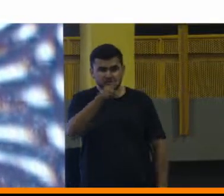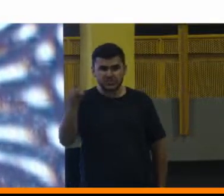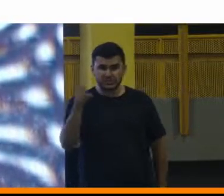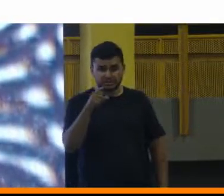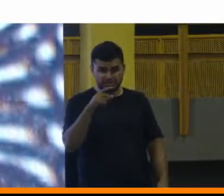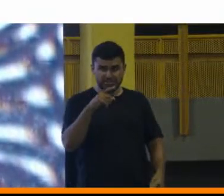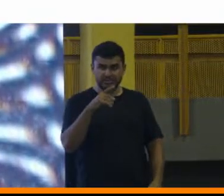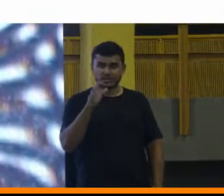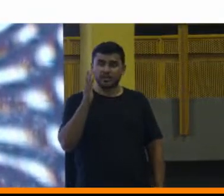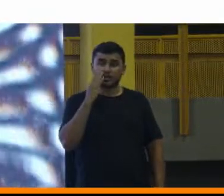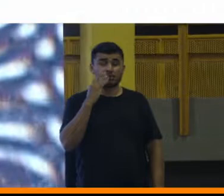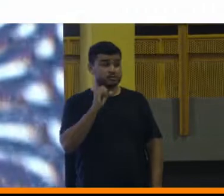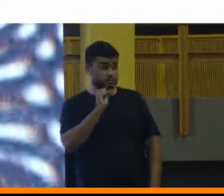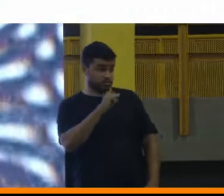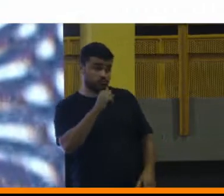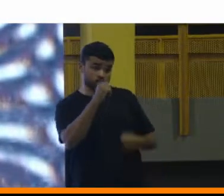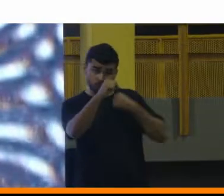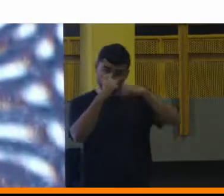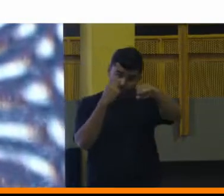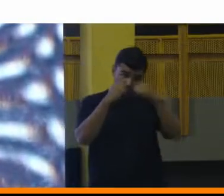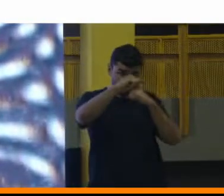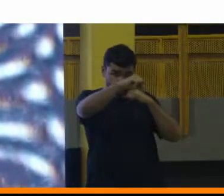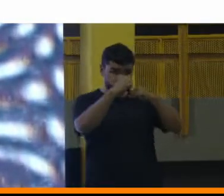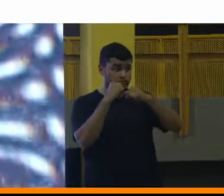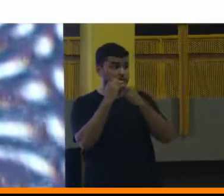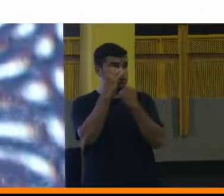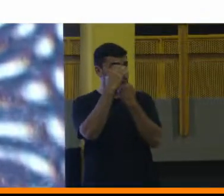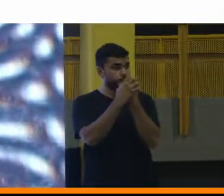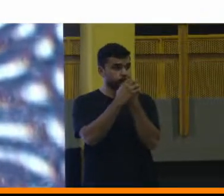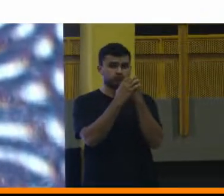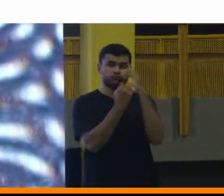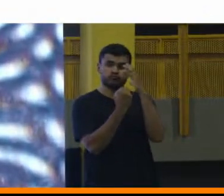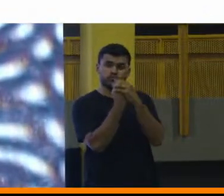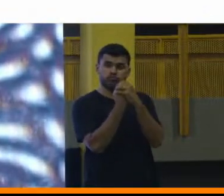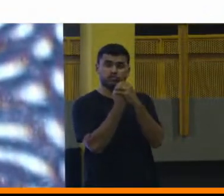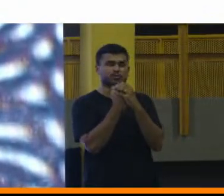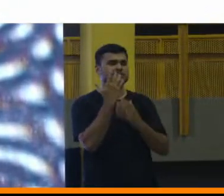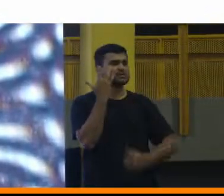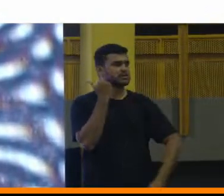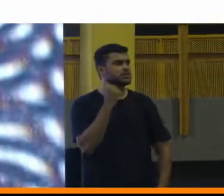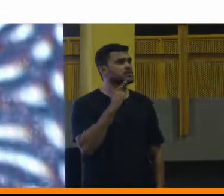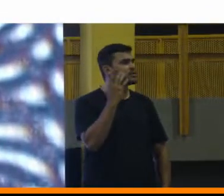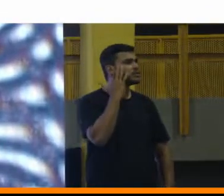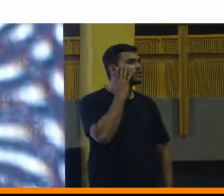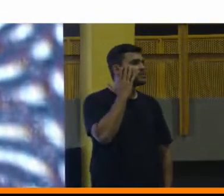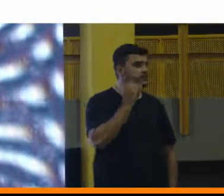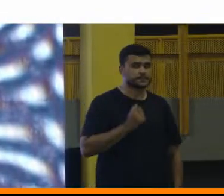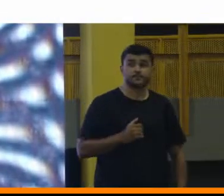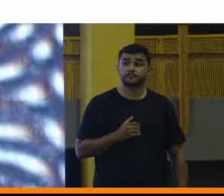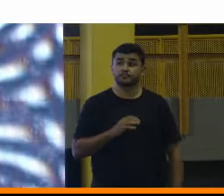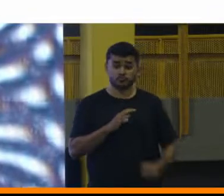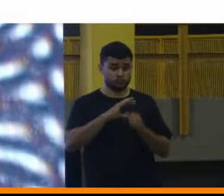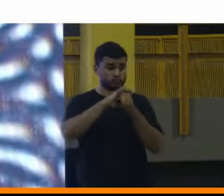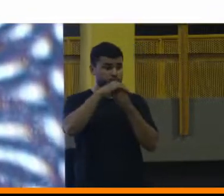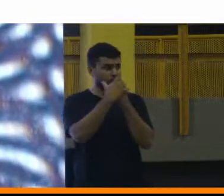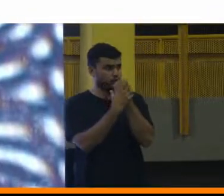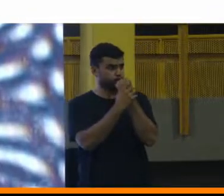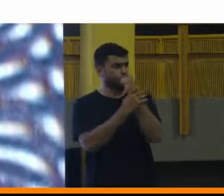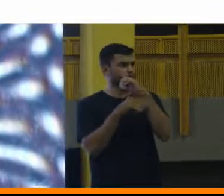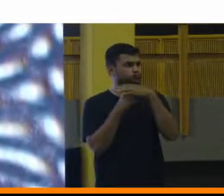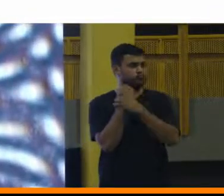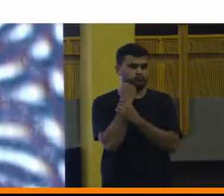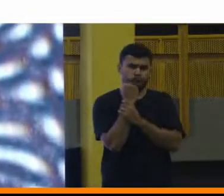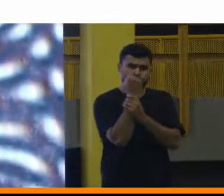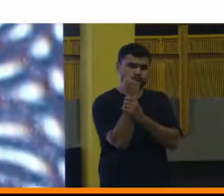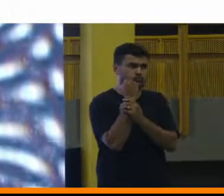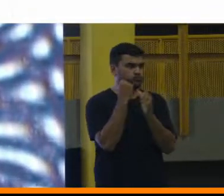você vai para o boxe, é tranquilo, porque você usa luvas. Mas se algum dia você der